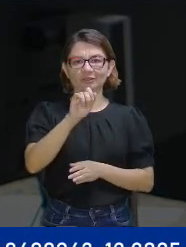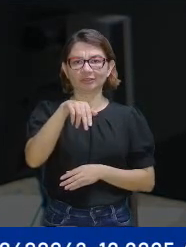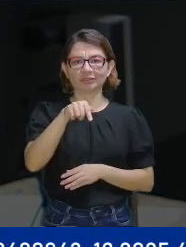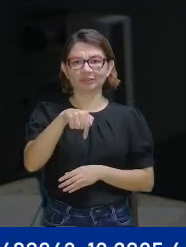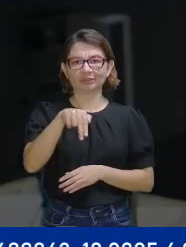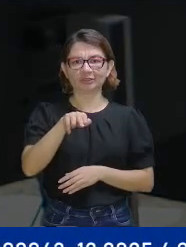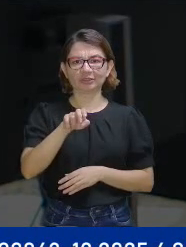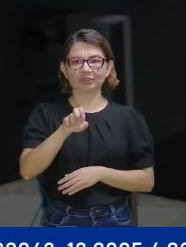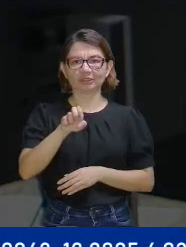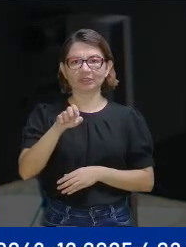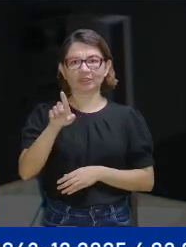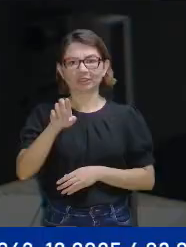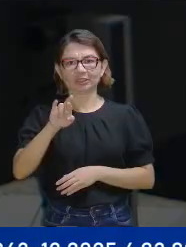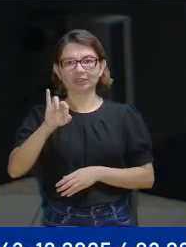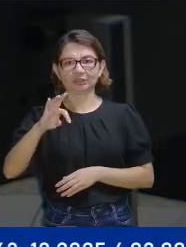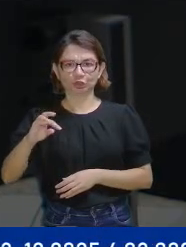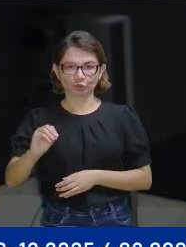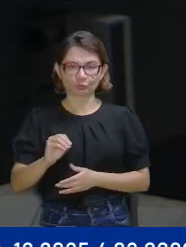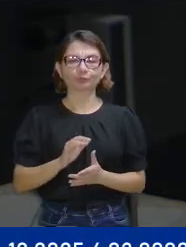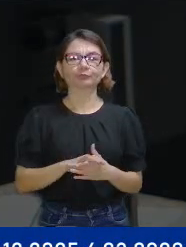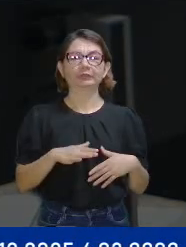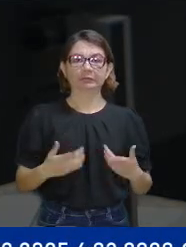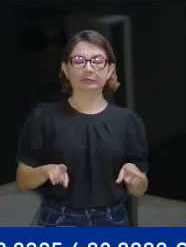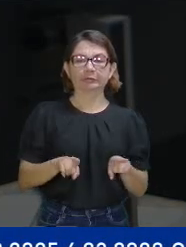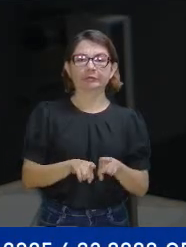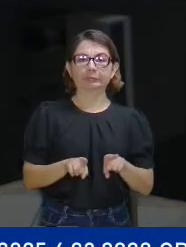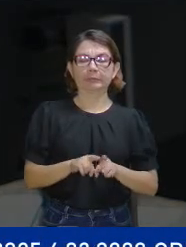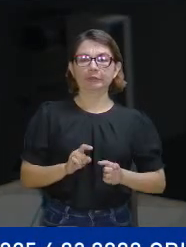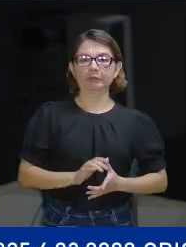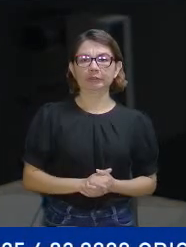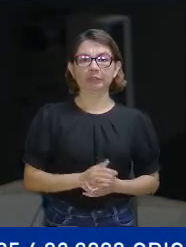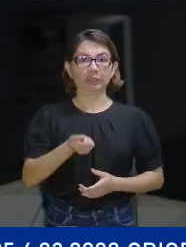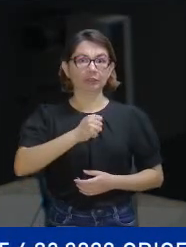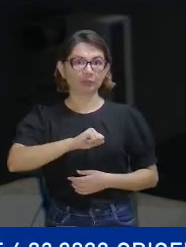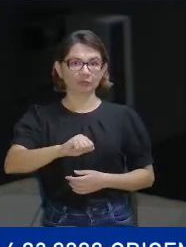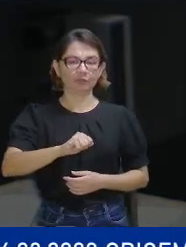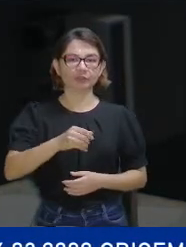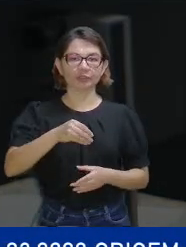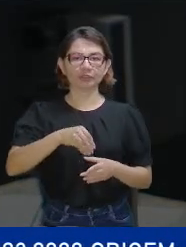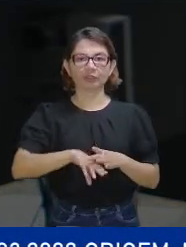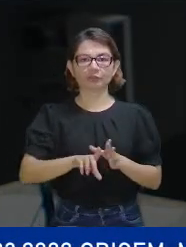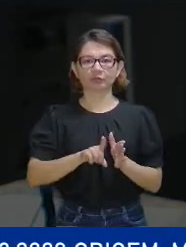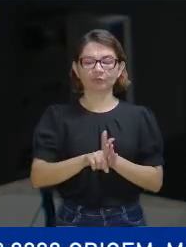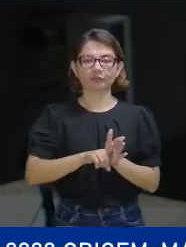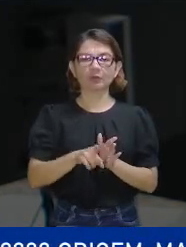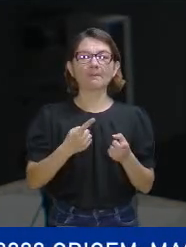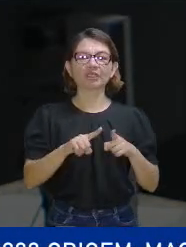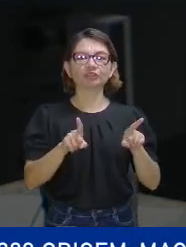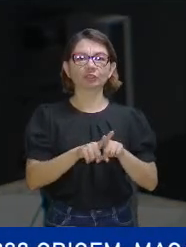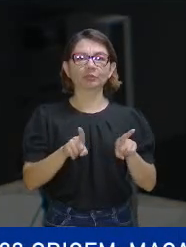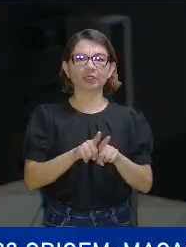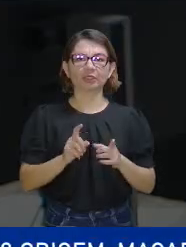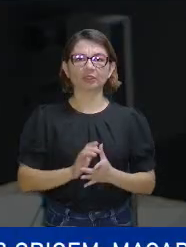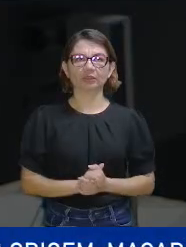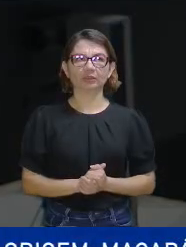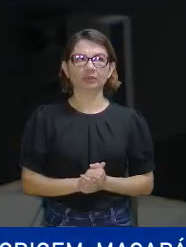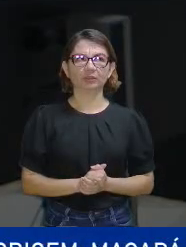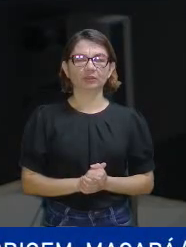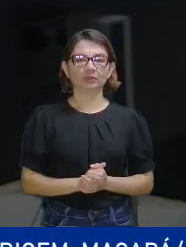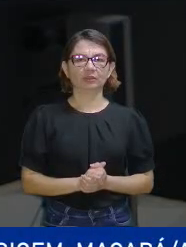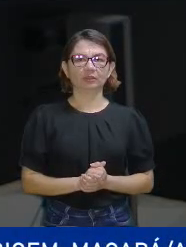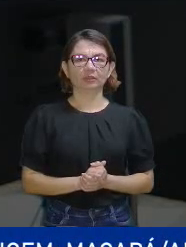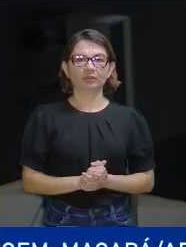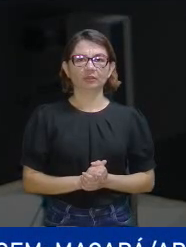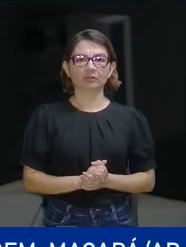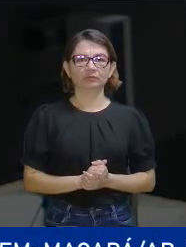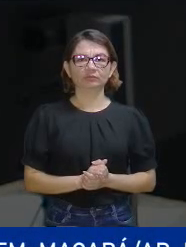do procedimento investigatório, em que pese não haver momento de defesa dentro do inquérito, mas nós devemos ter dentro desse